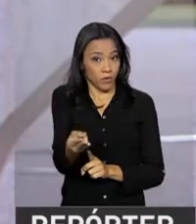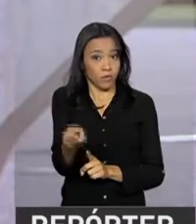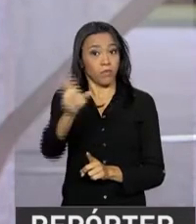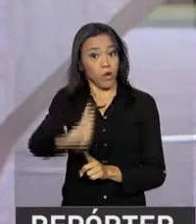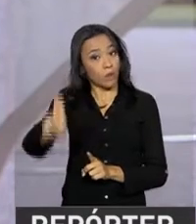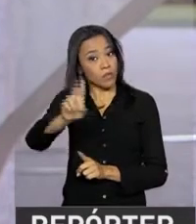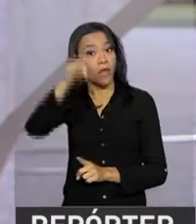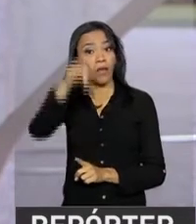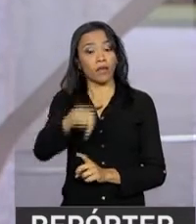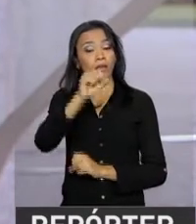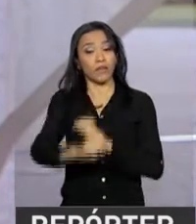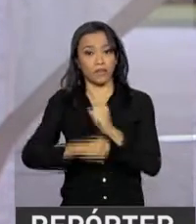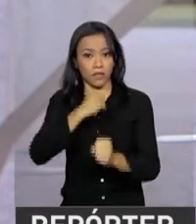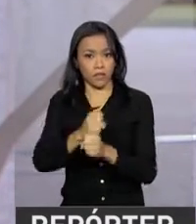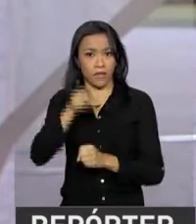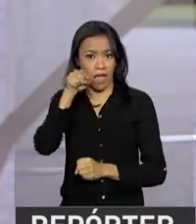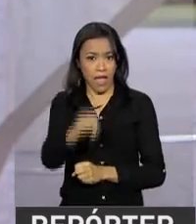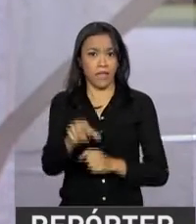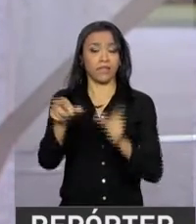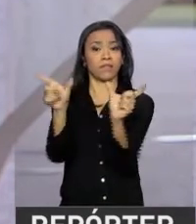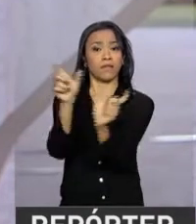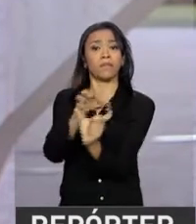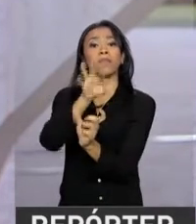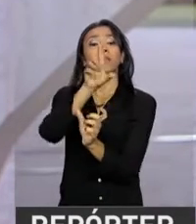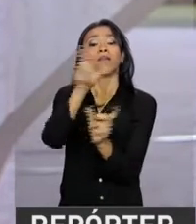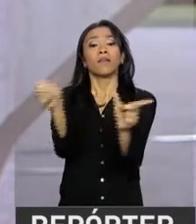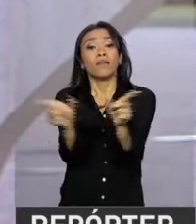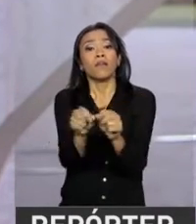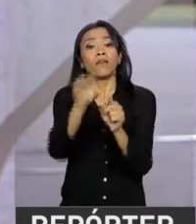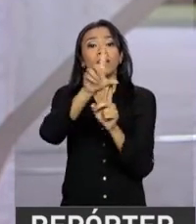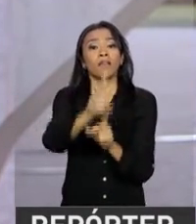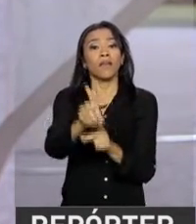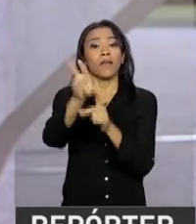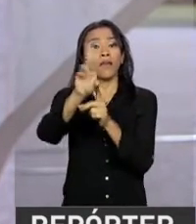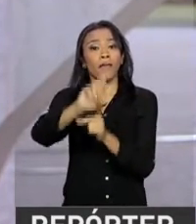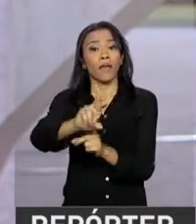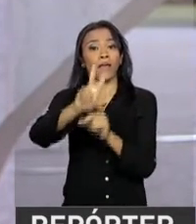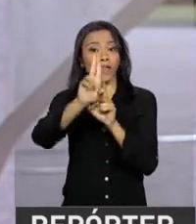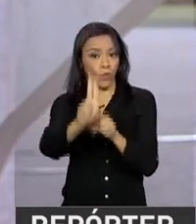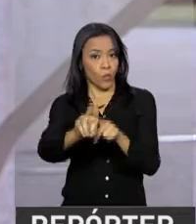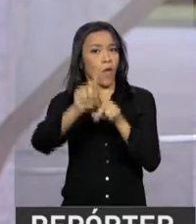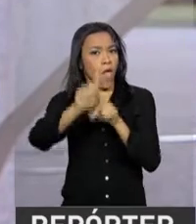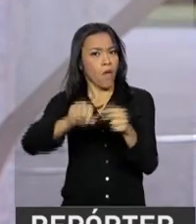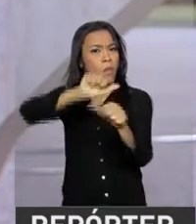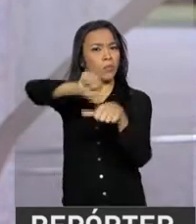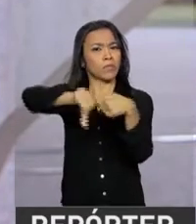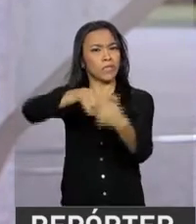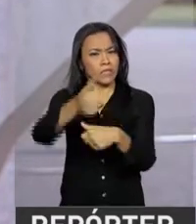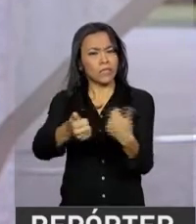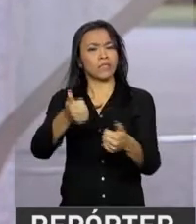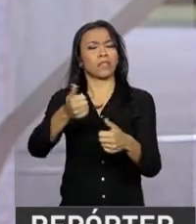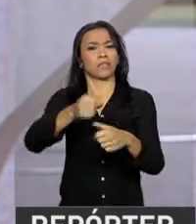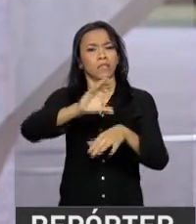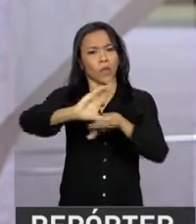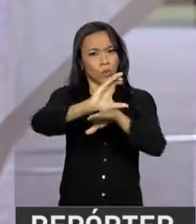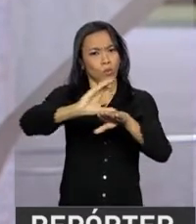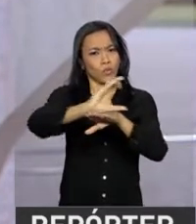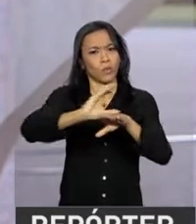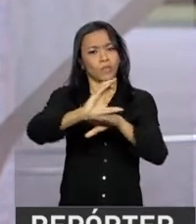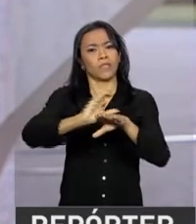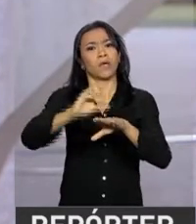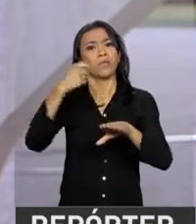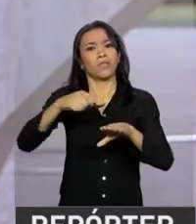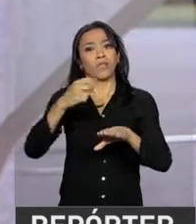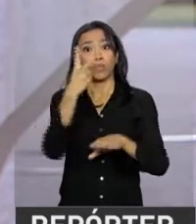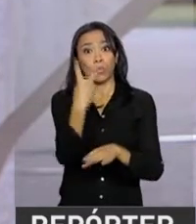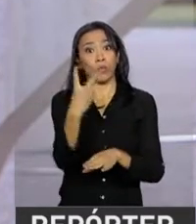ano. Essa DRU, né, como ela é uma alteração na Constituição, uma proposta de emenda à Constituição, ela precisou passar duas vezes